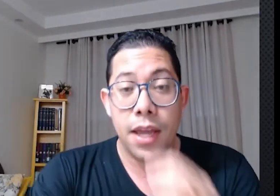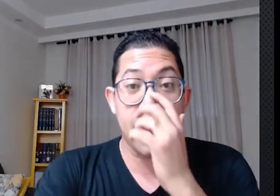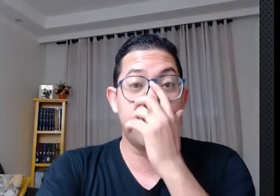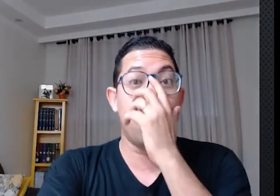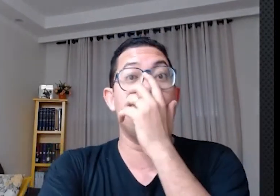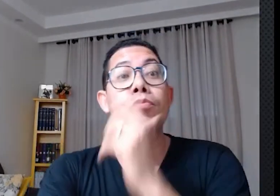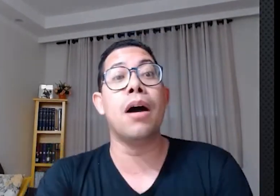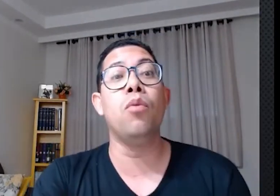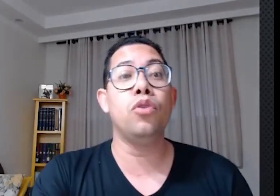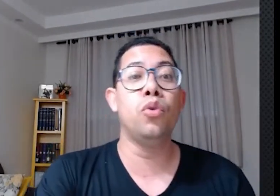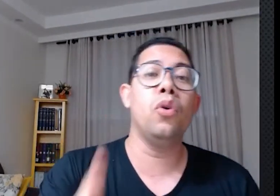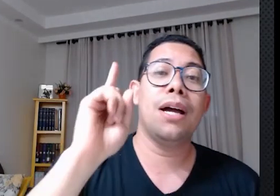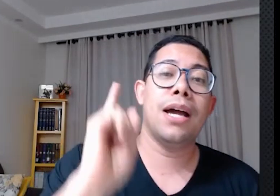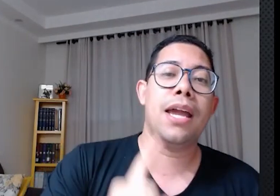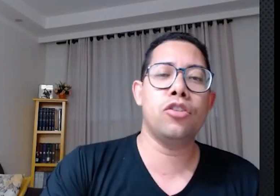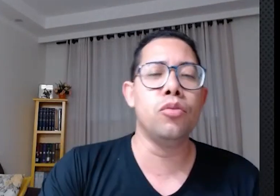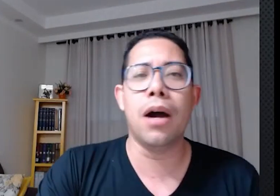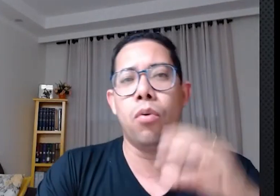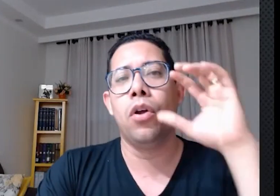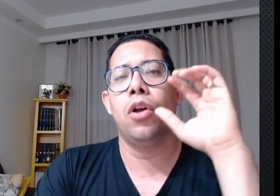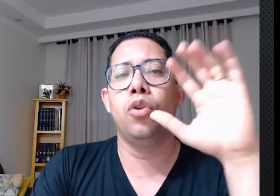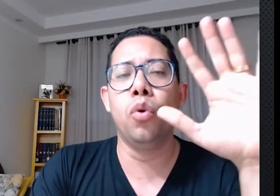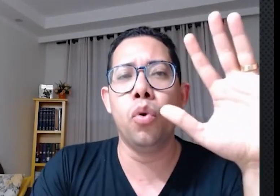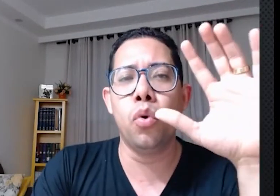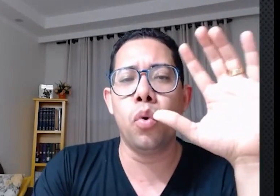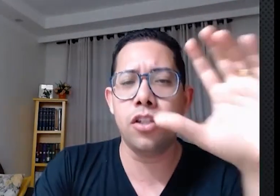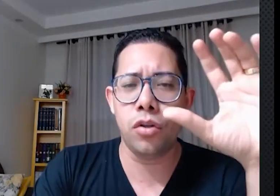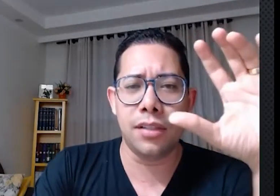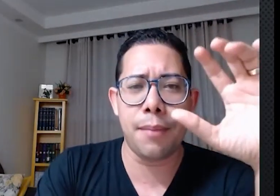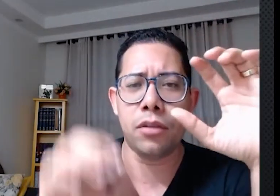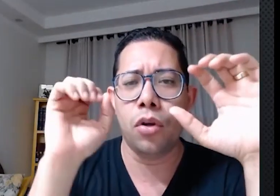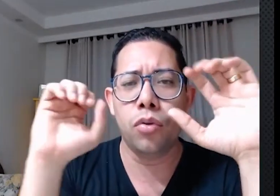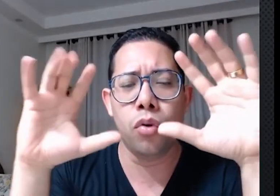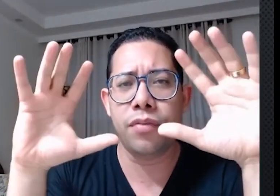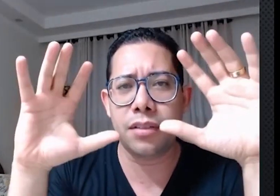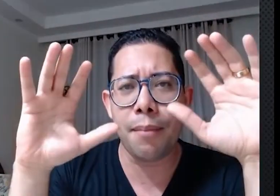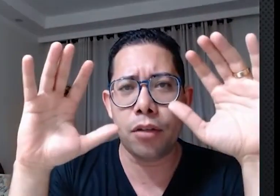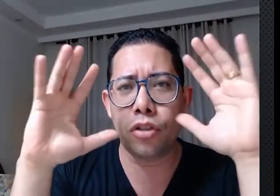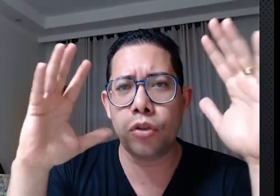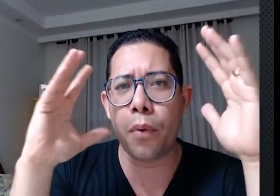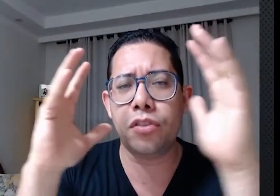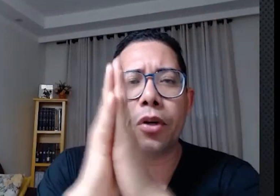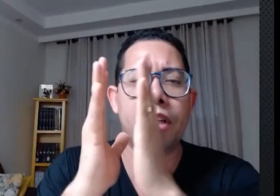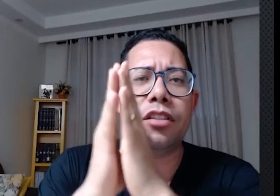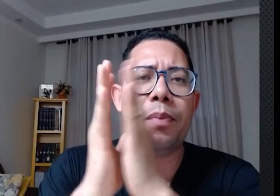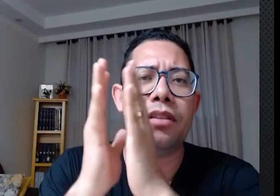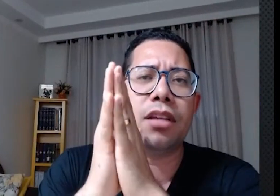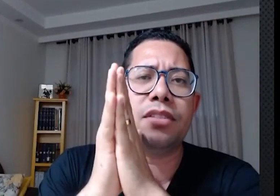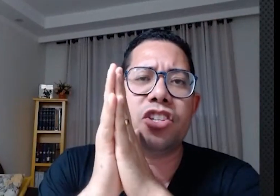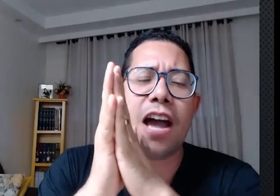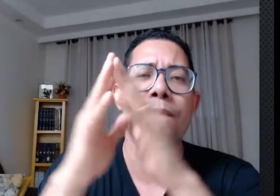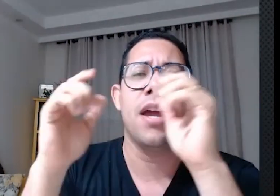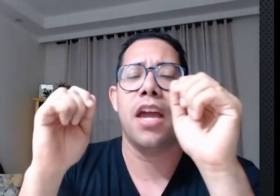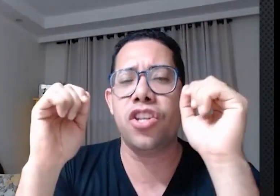Então, esse é o resumão do resumão do Antigo Testamento, do Novo Testamento. São os pontos importantes que